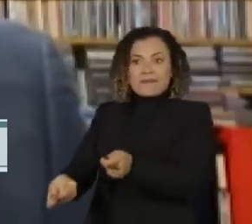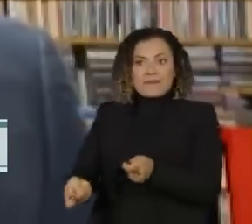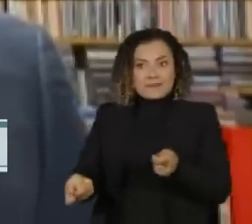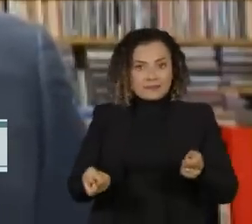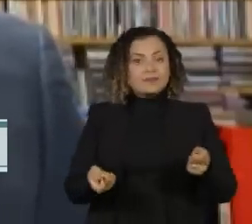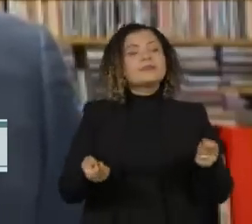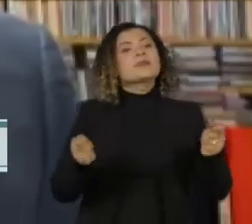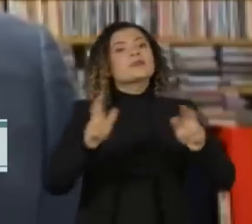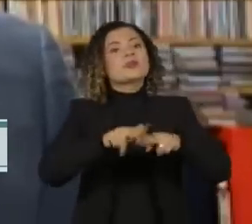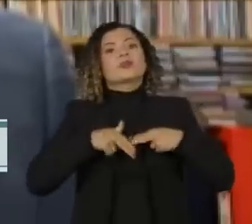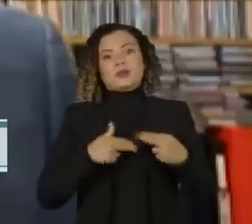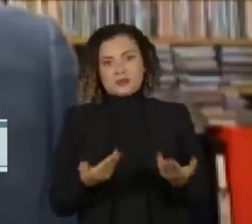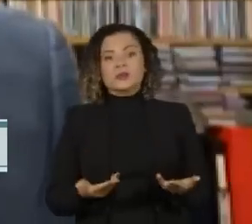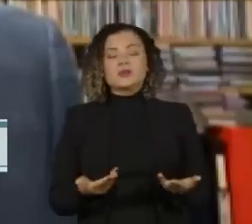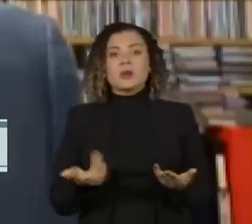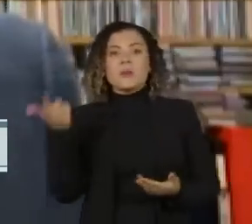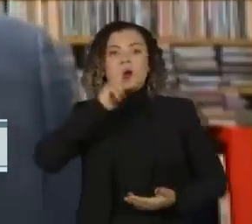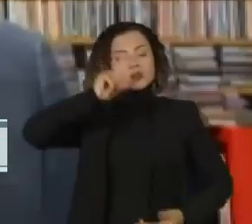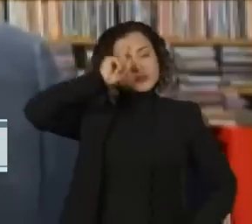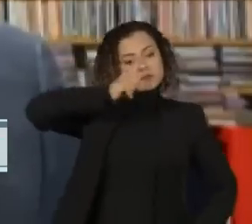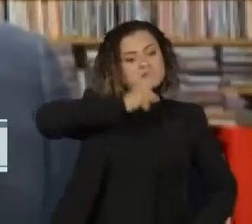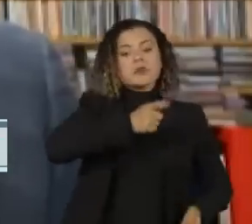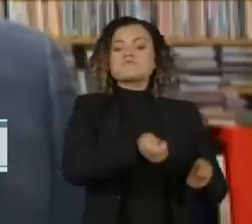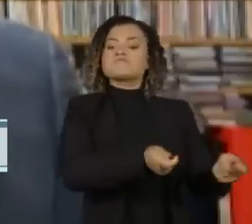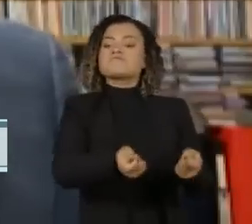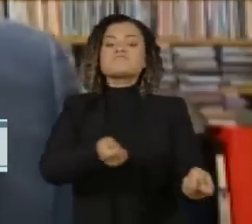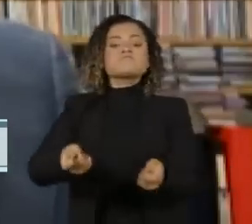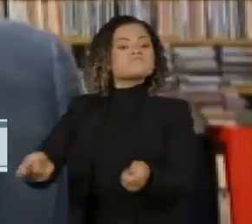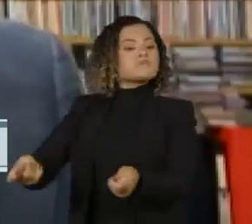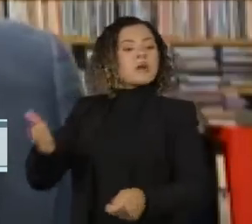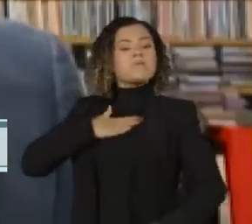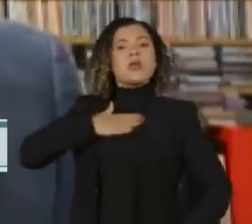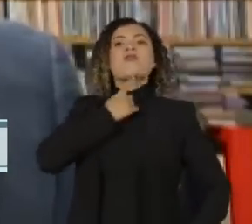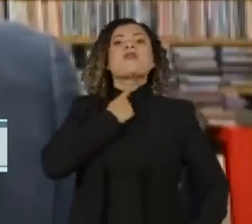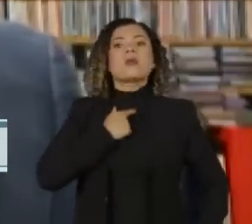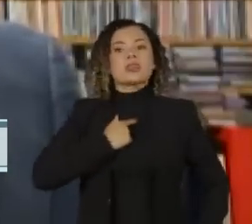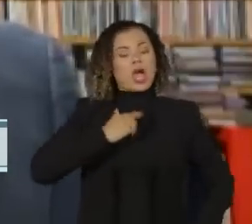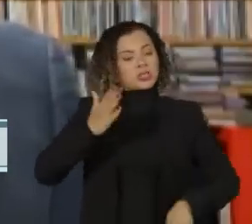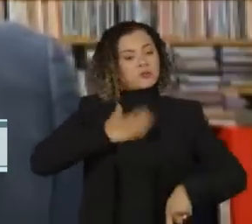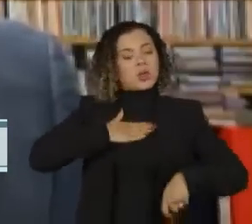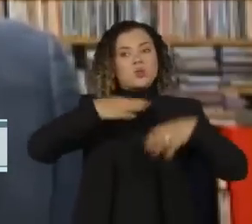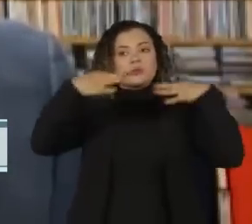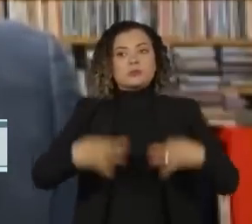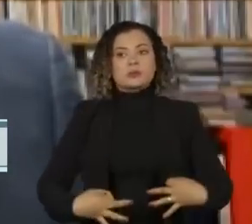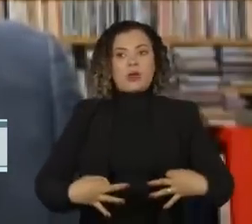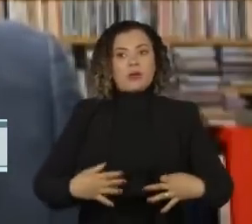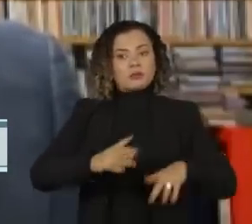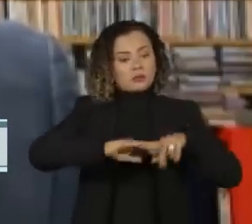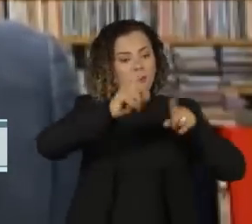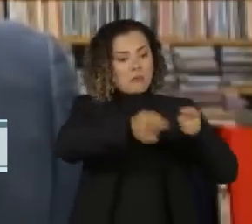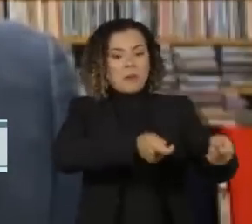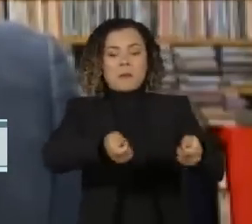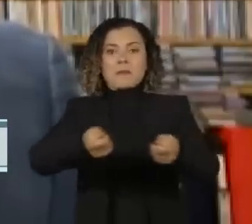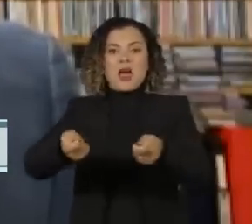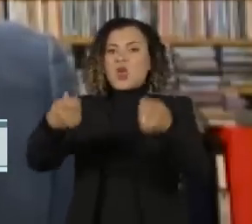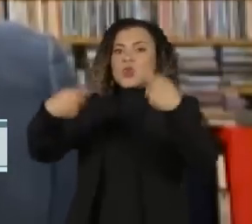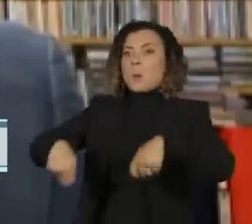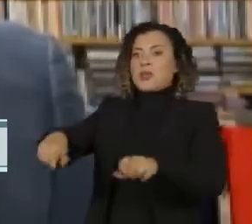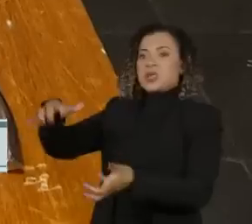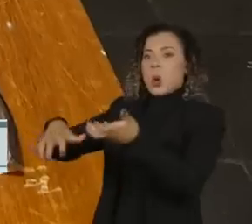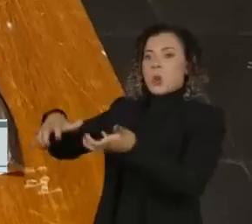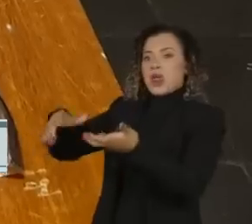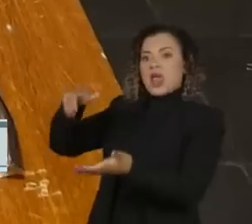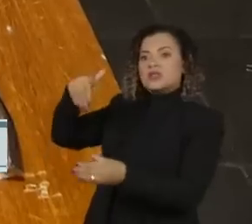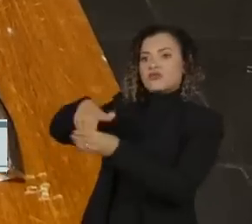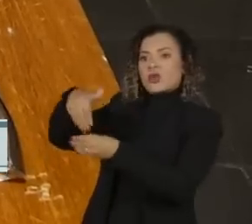para impor a sociedade aquilo que ele entende como correto sem precisar passar pelo congresso